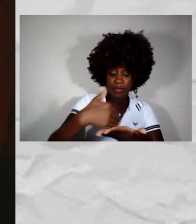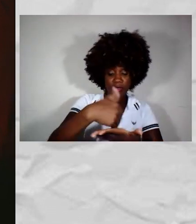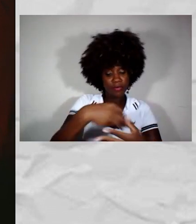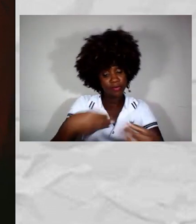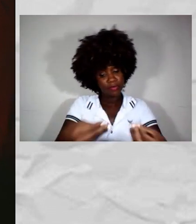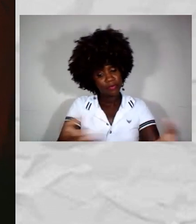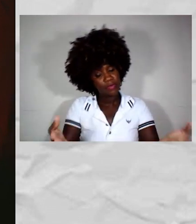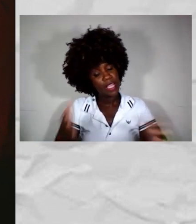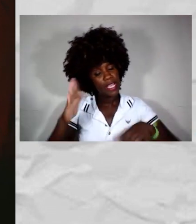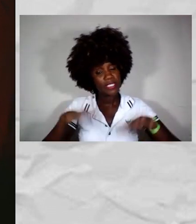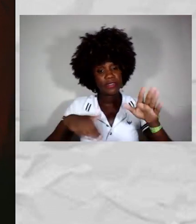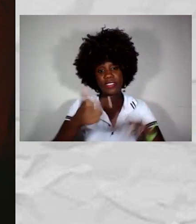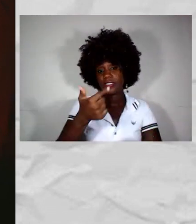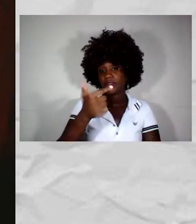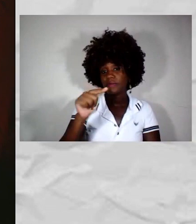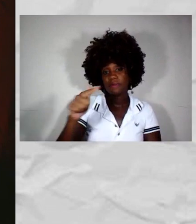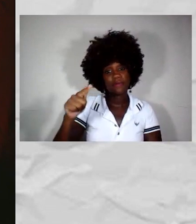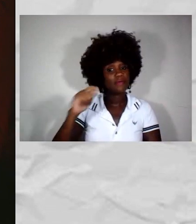vezes não.